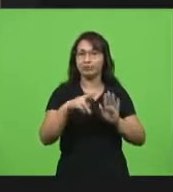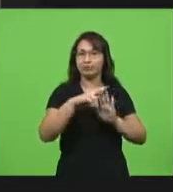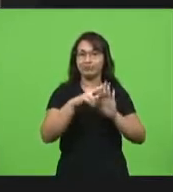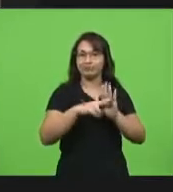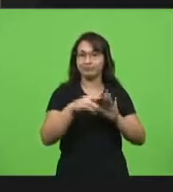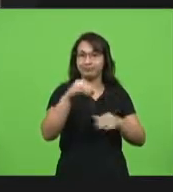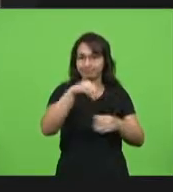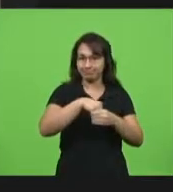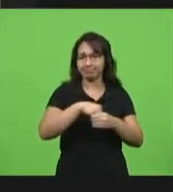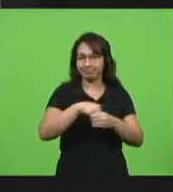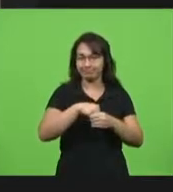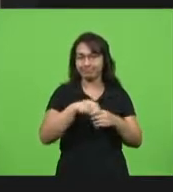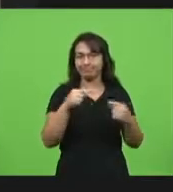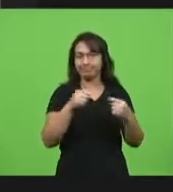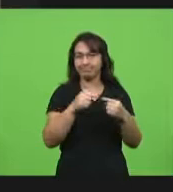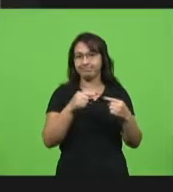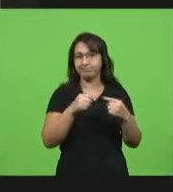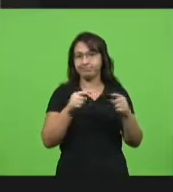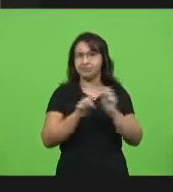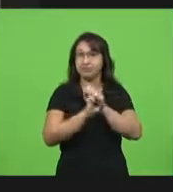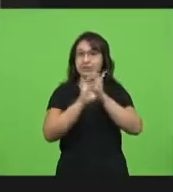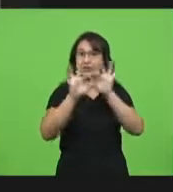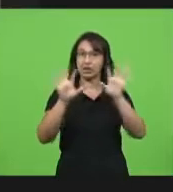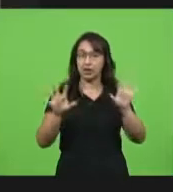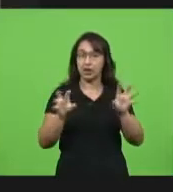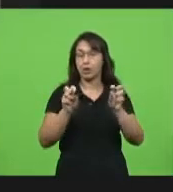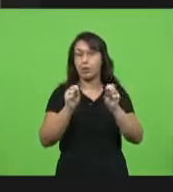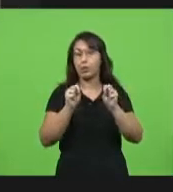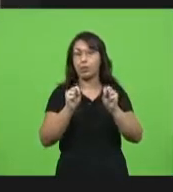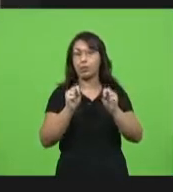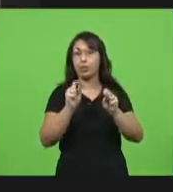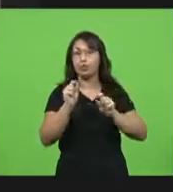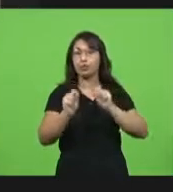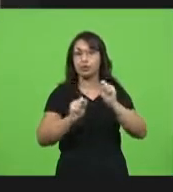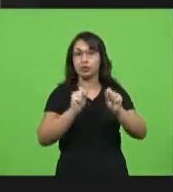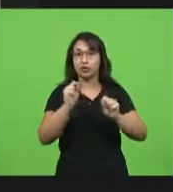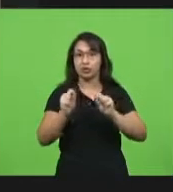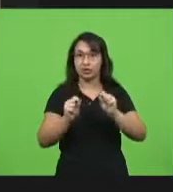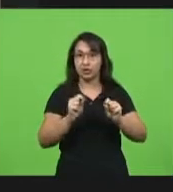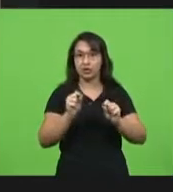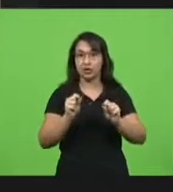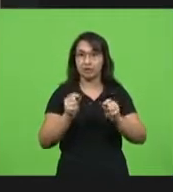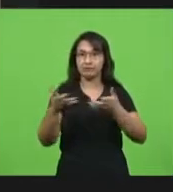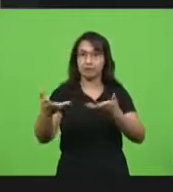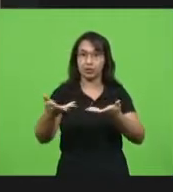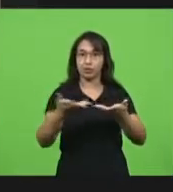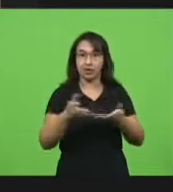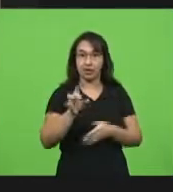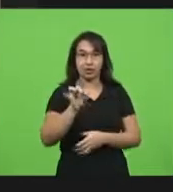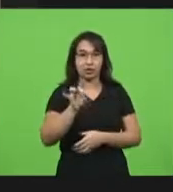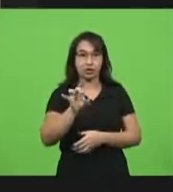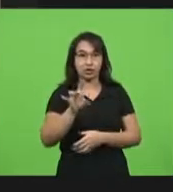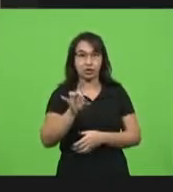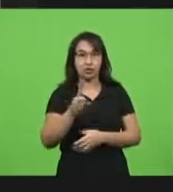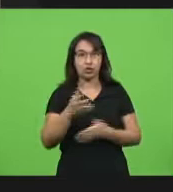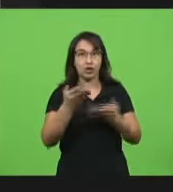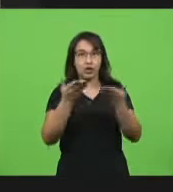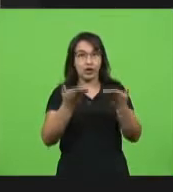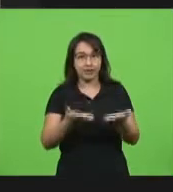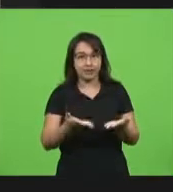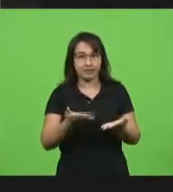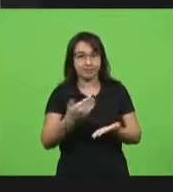isso que fique bem claro, que a gente pode fazer esse convite somente aos